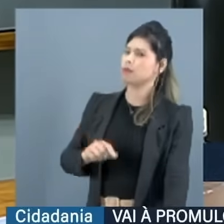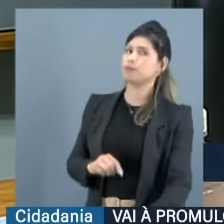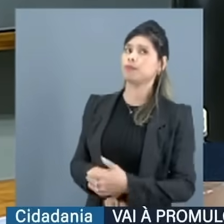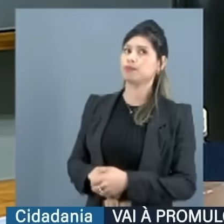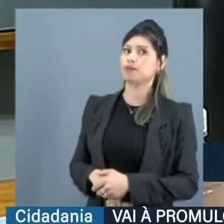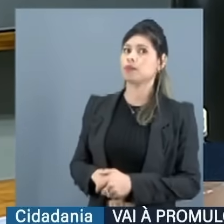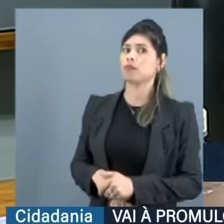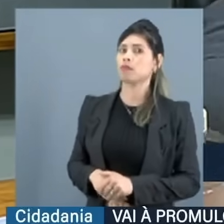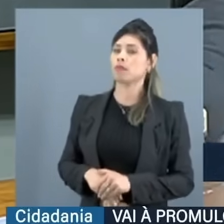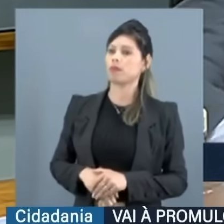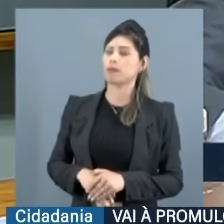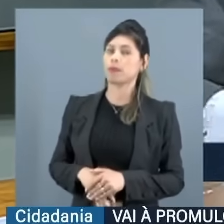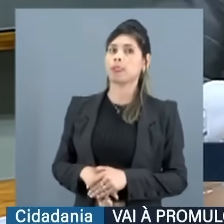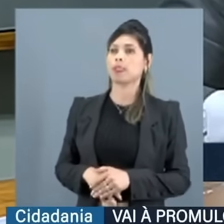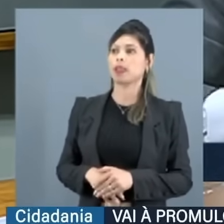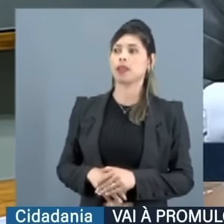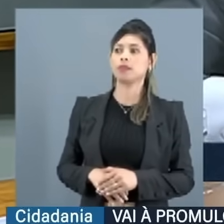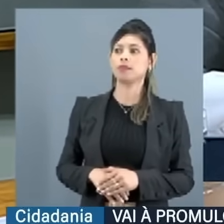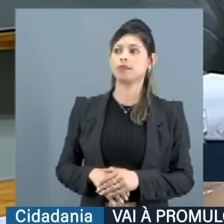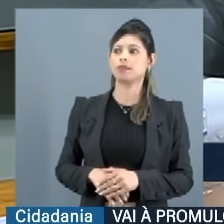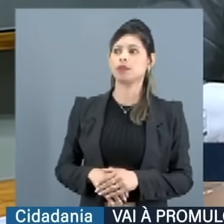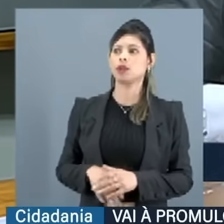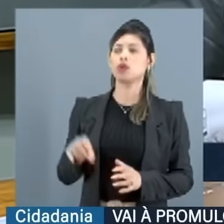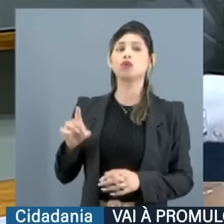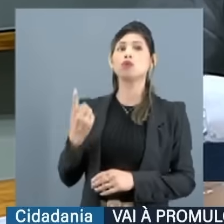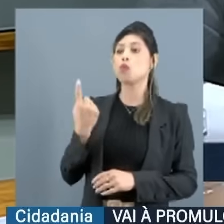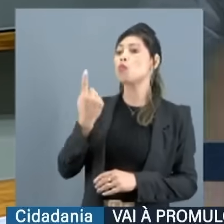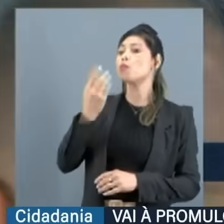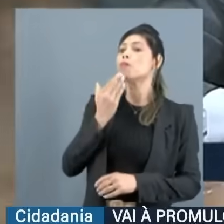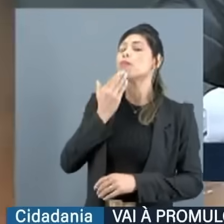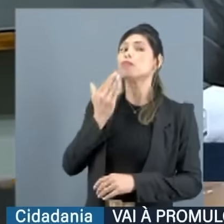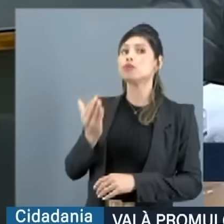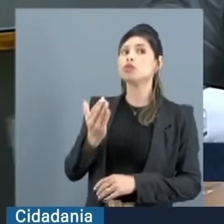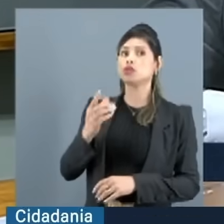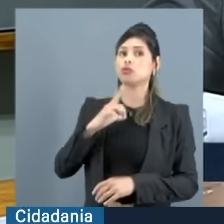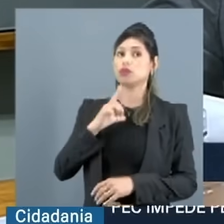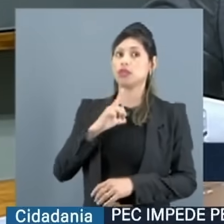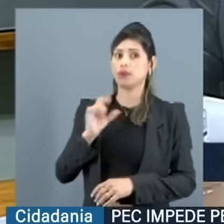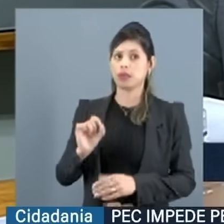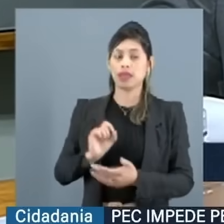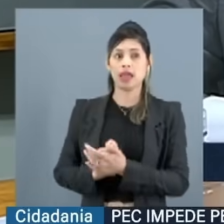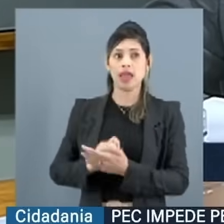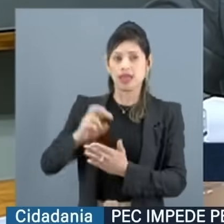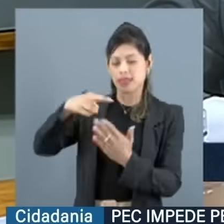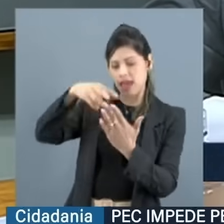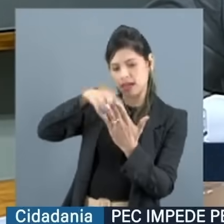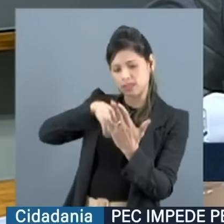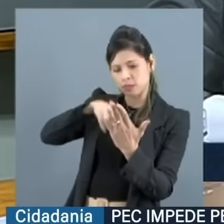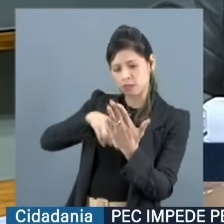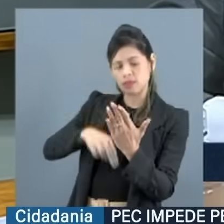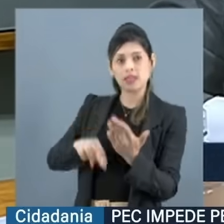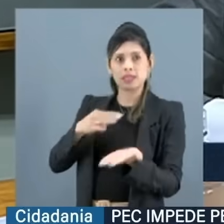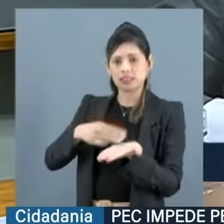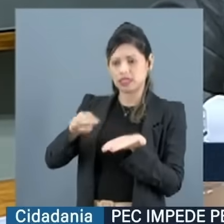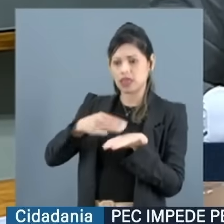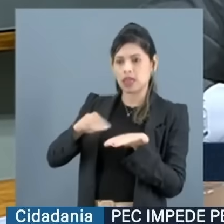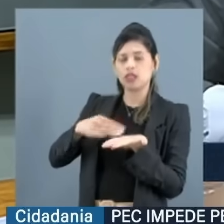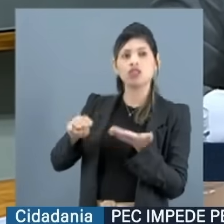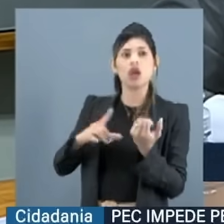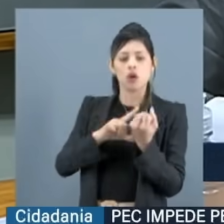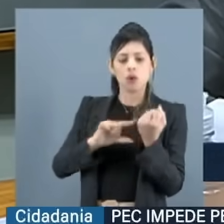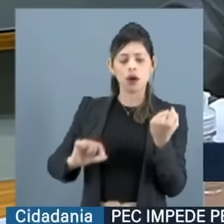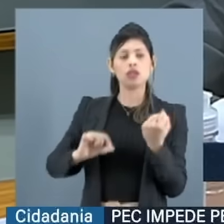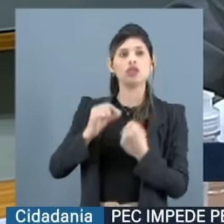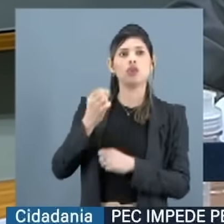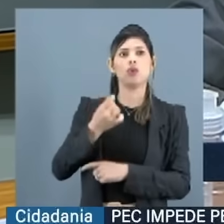não vou... Não... Pois não. Após as mensagens todas, a gente fala aqui do artigo 254 do direito,